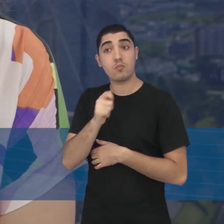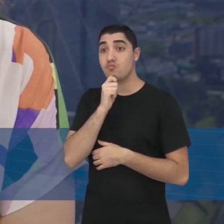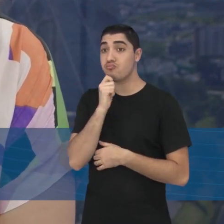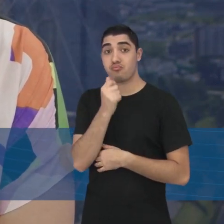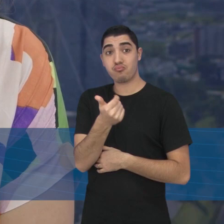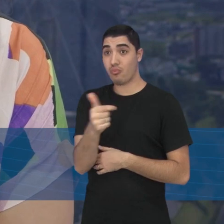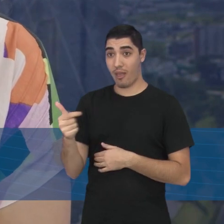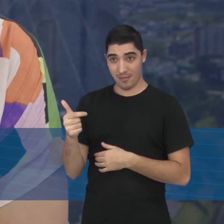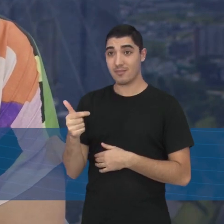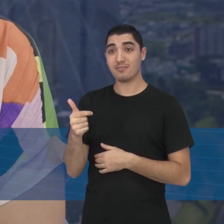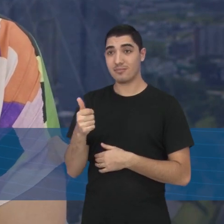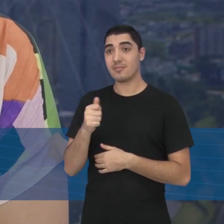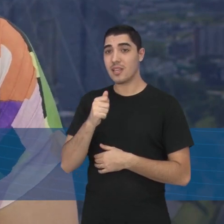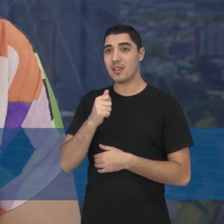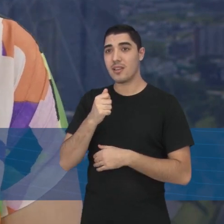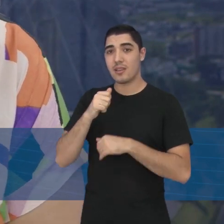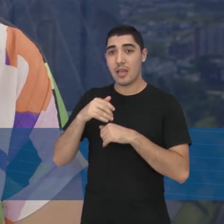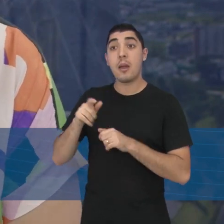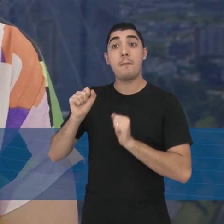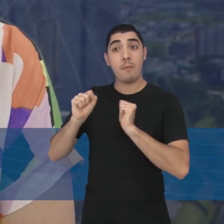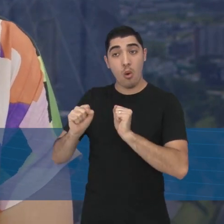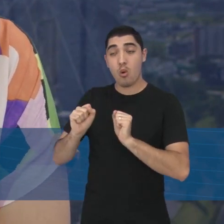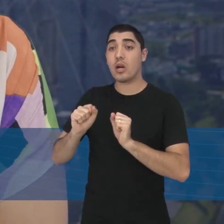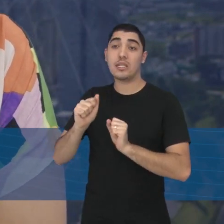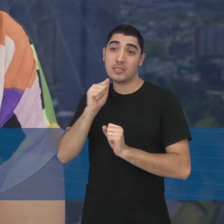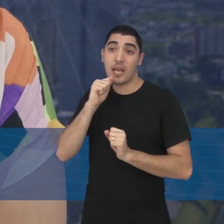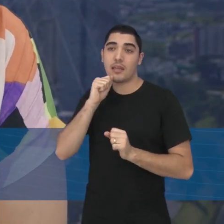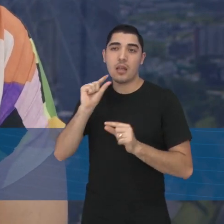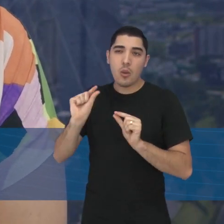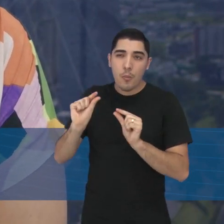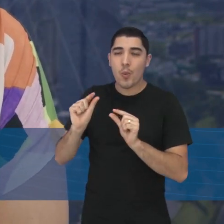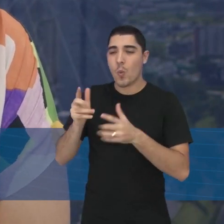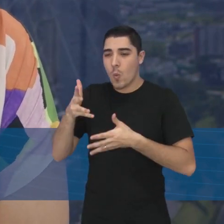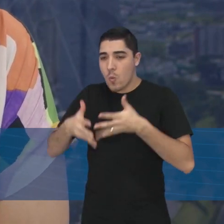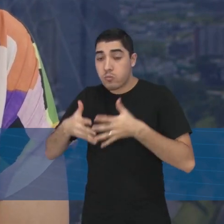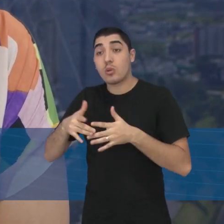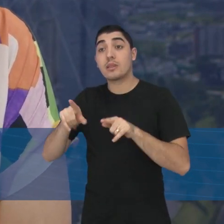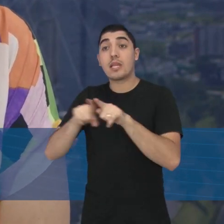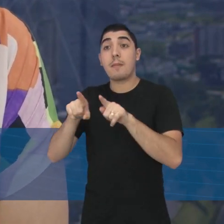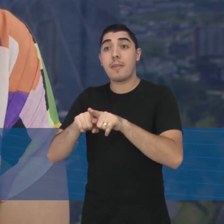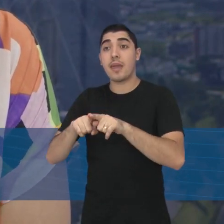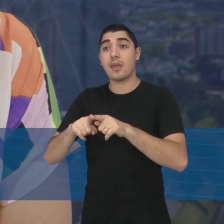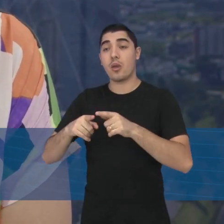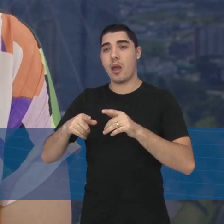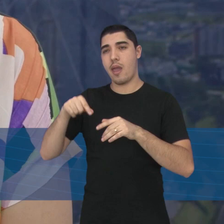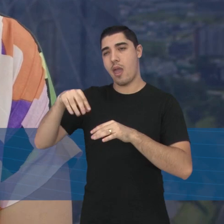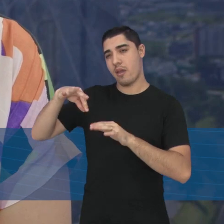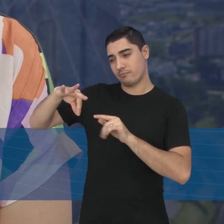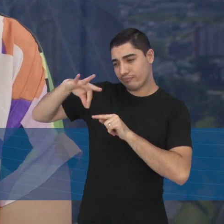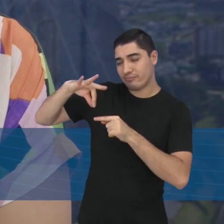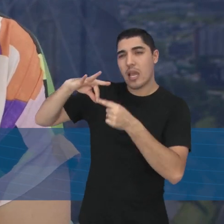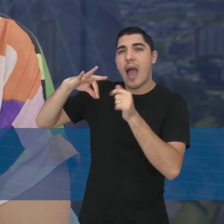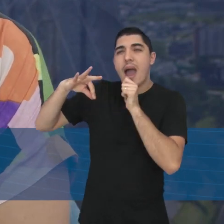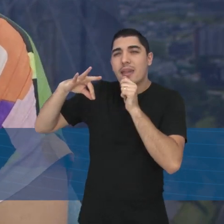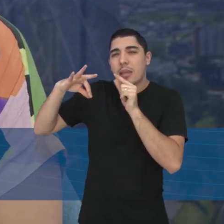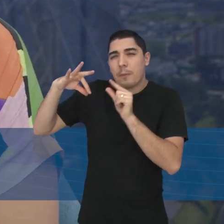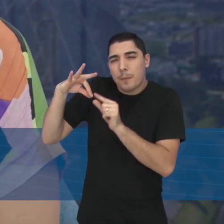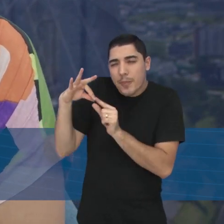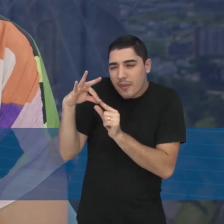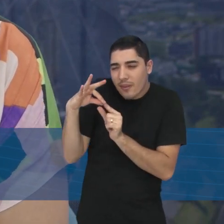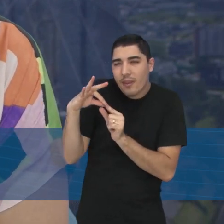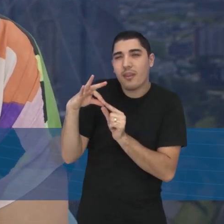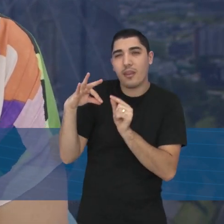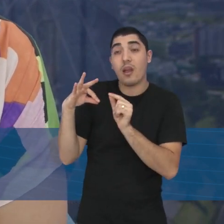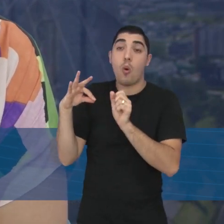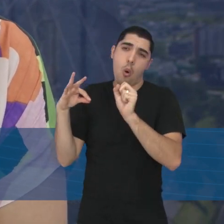da menstruação, a menstruação pode estar um pouco bagunçada. Às vezes a estrutura óssea, a estrutura pélvica pode ser pequena, às vezes